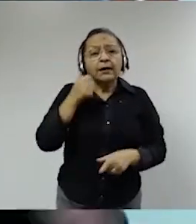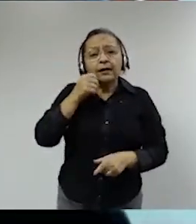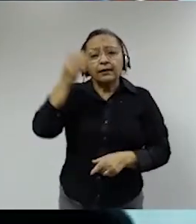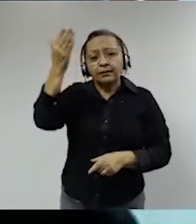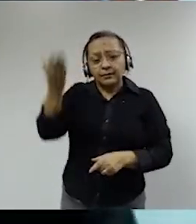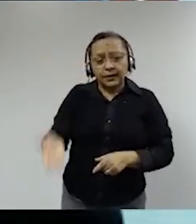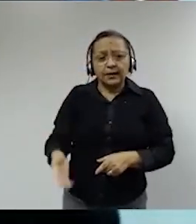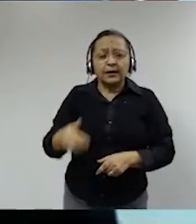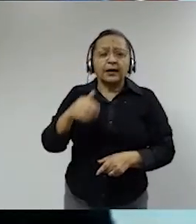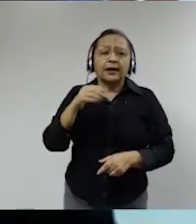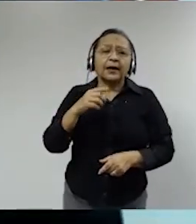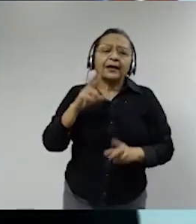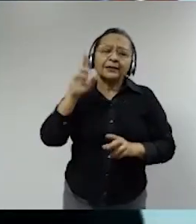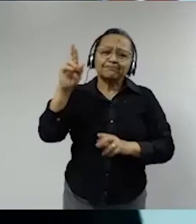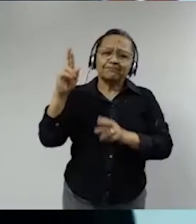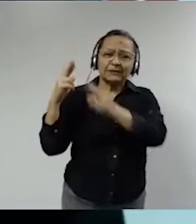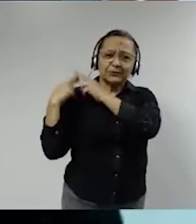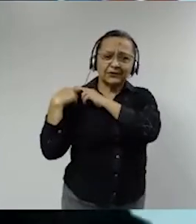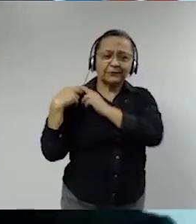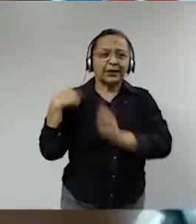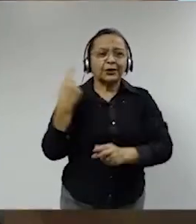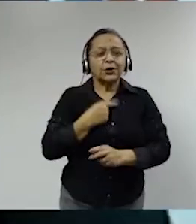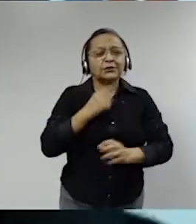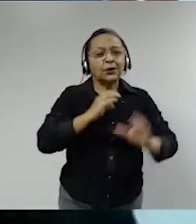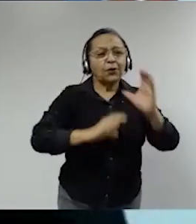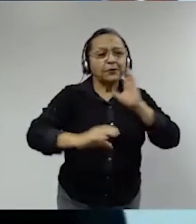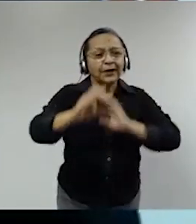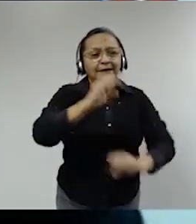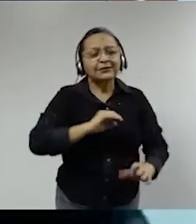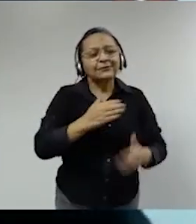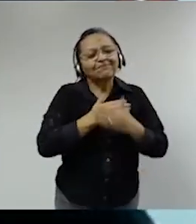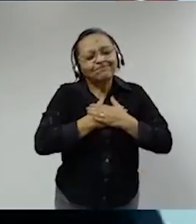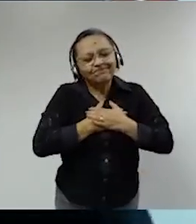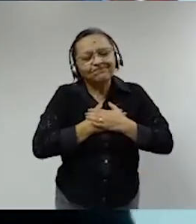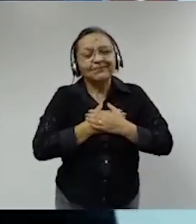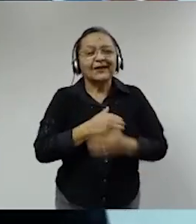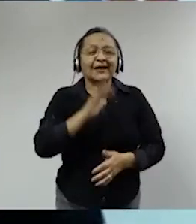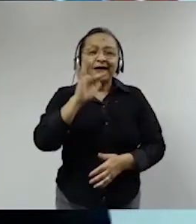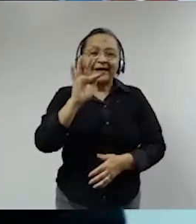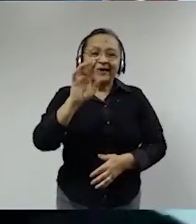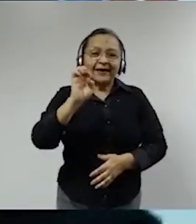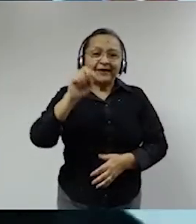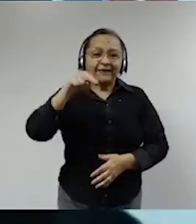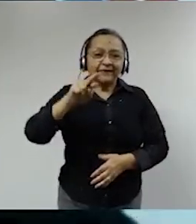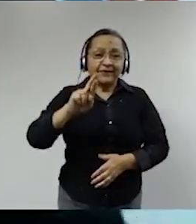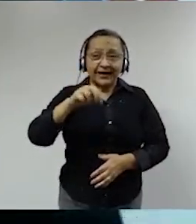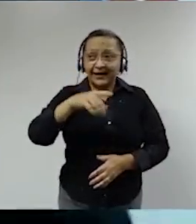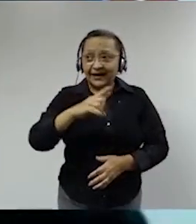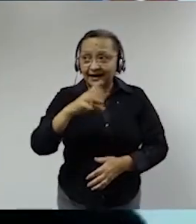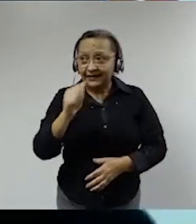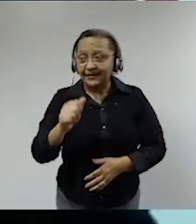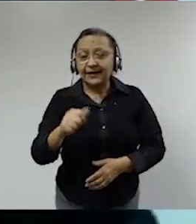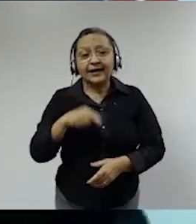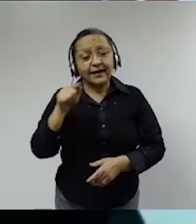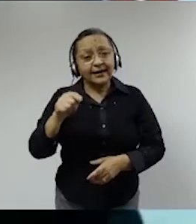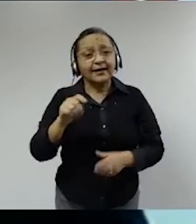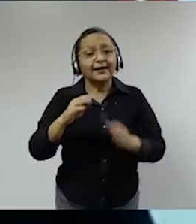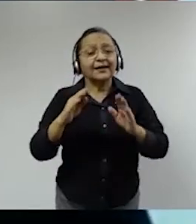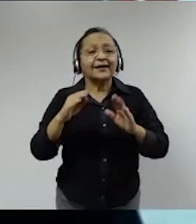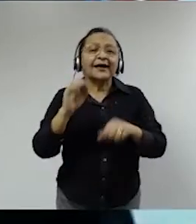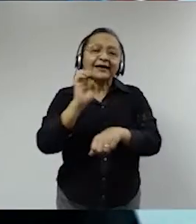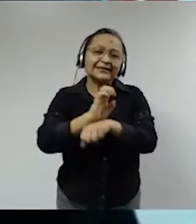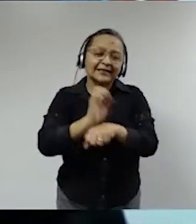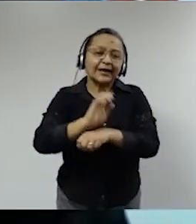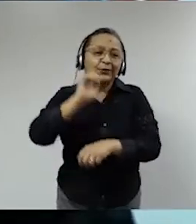a queridíssima Fernanda Marinella, com quem tive a honra de exercer um mandato de presidente, ela de Alagoas e eu aqui de